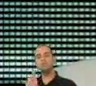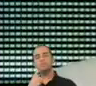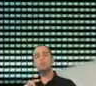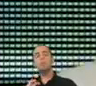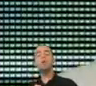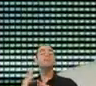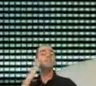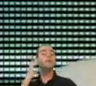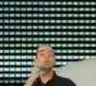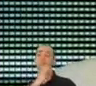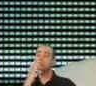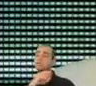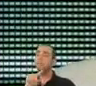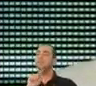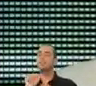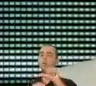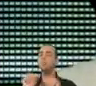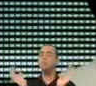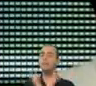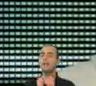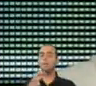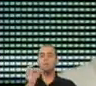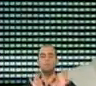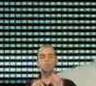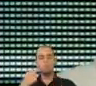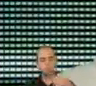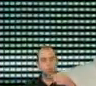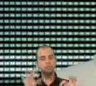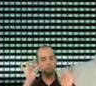deve fazer mutirão diante das urgências, mas não